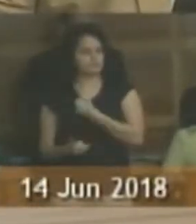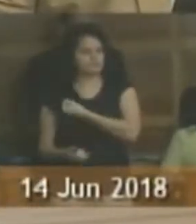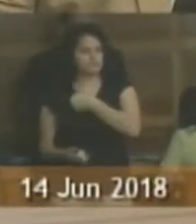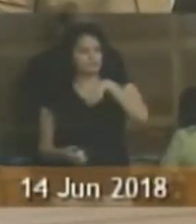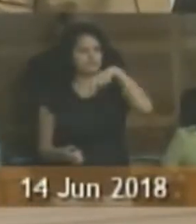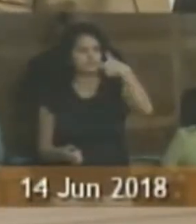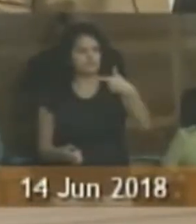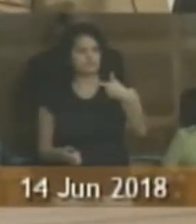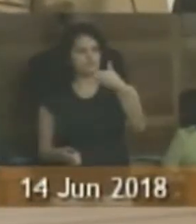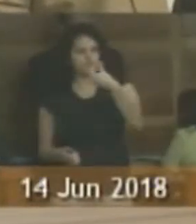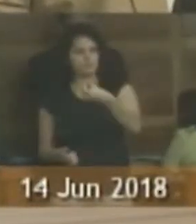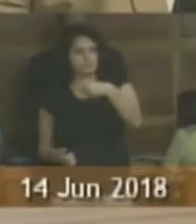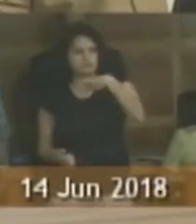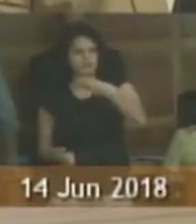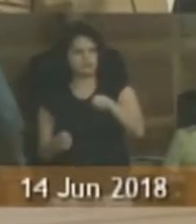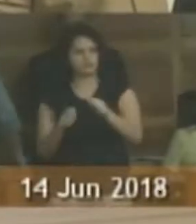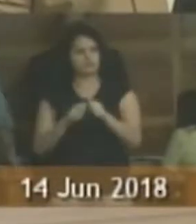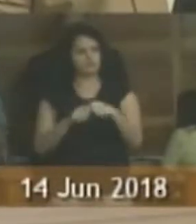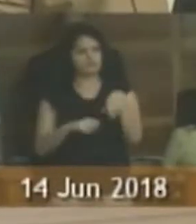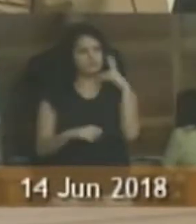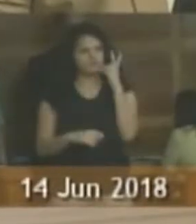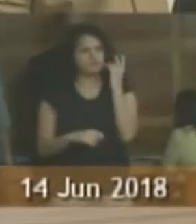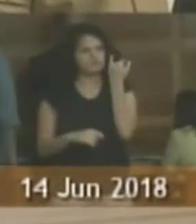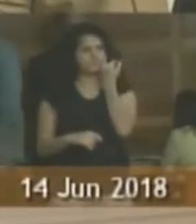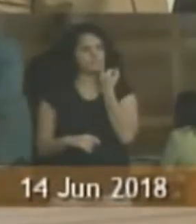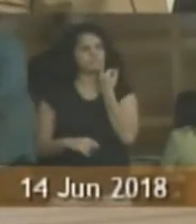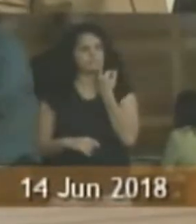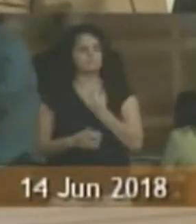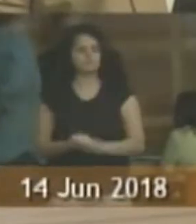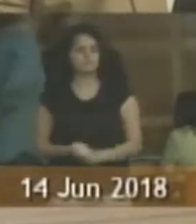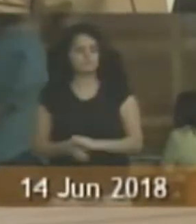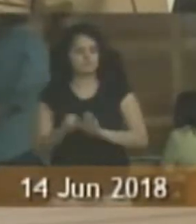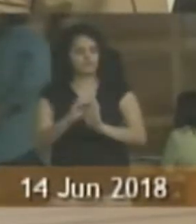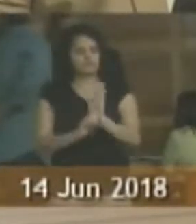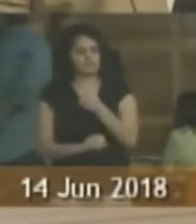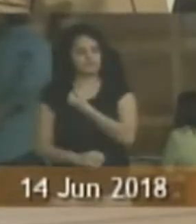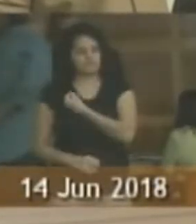de autoria da vereadora Jane Roseli Veiga. Ofício número